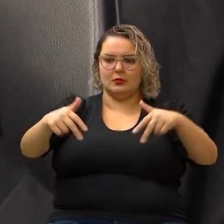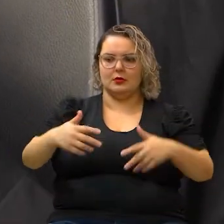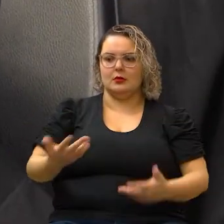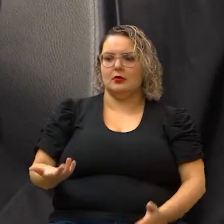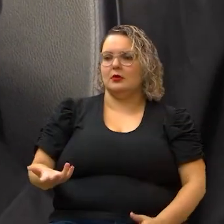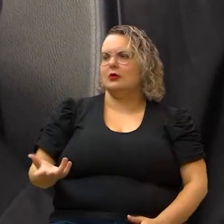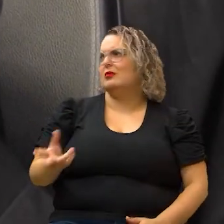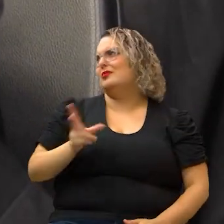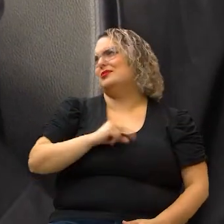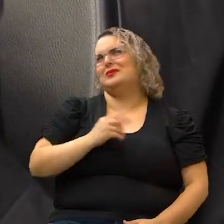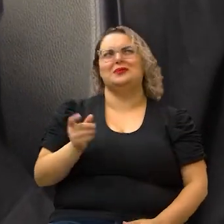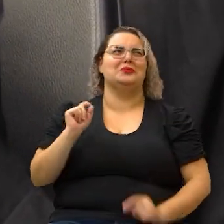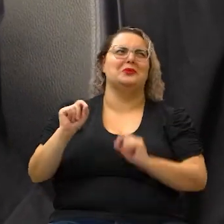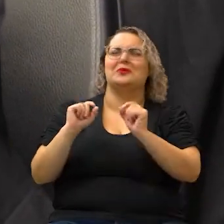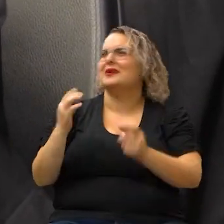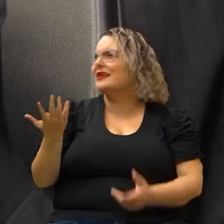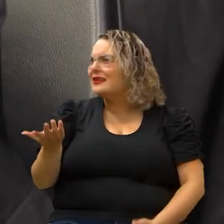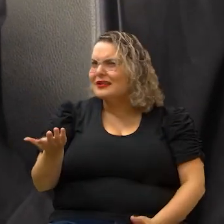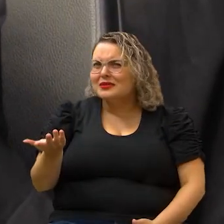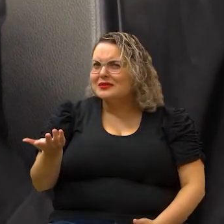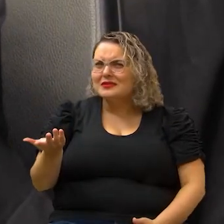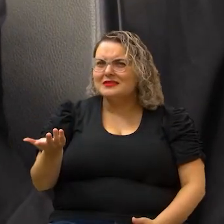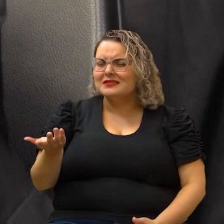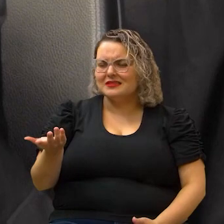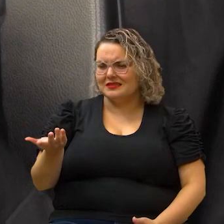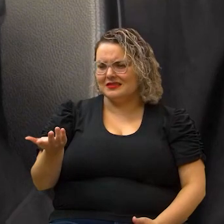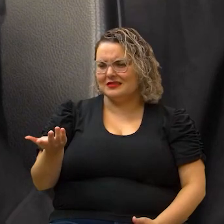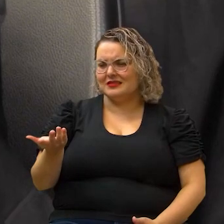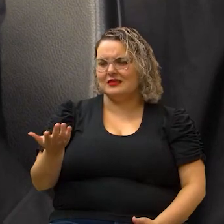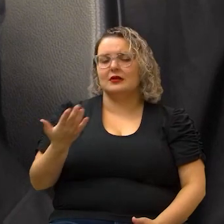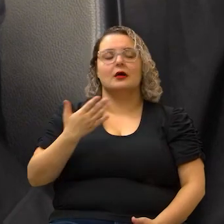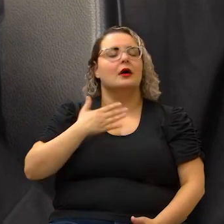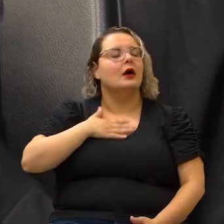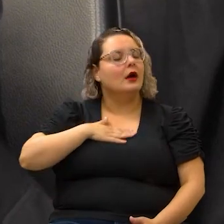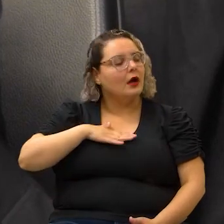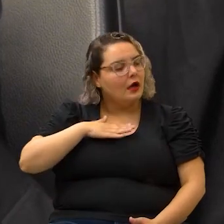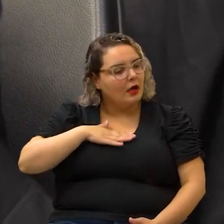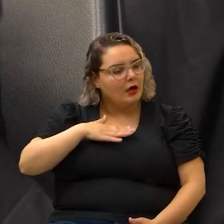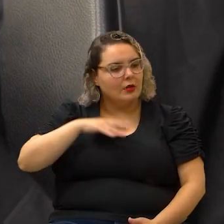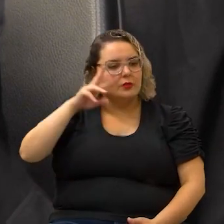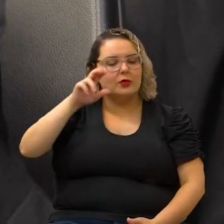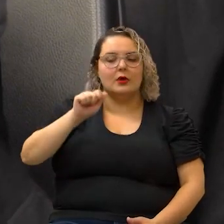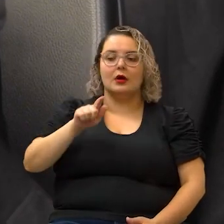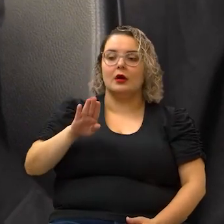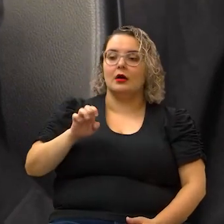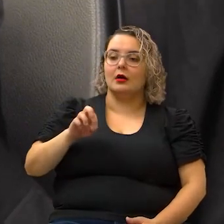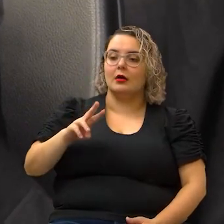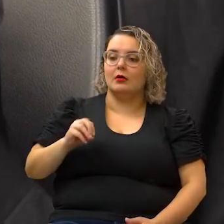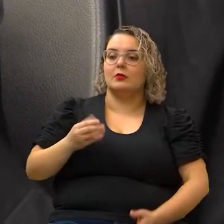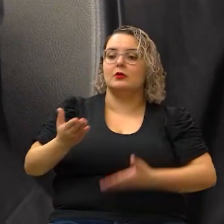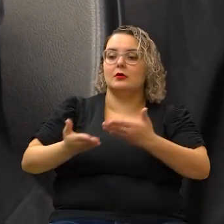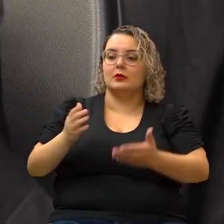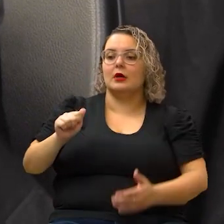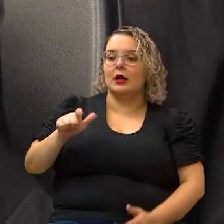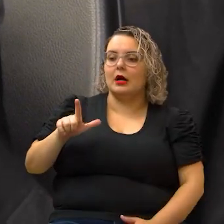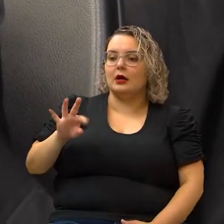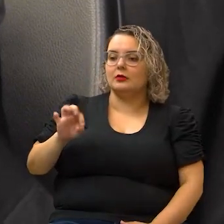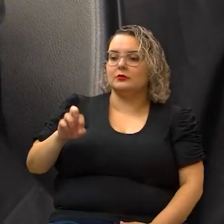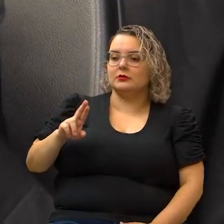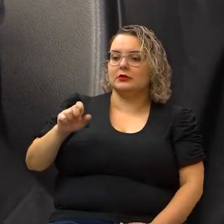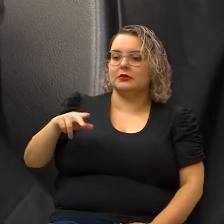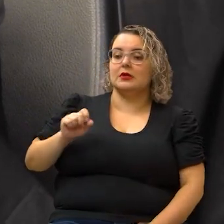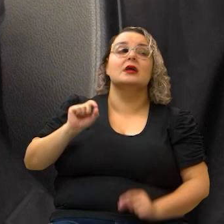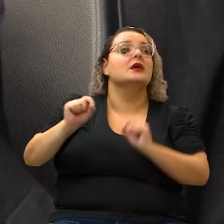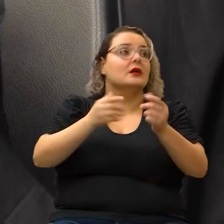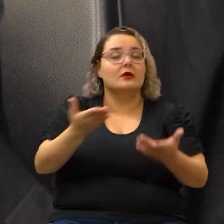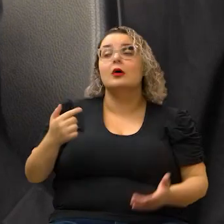4. Eu falei, moço, pelo amor de Deus, o que está acontecendo? Né, o quê? Ele falou, calma, senhor Alberto, nós vamos fazer um tratamento alternativo no senhor. Mas